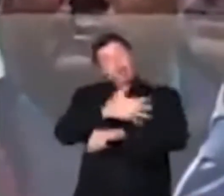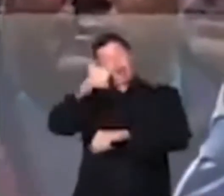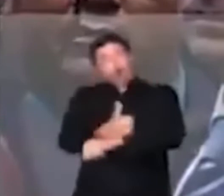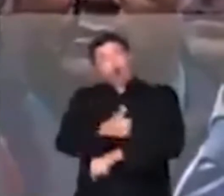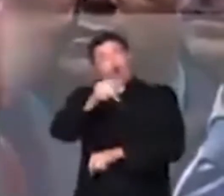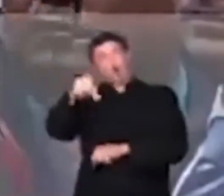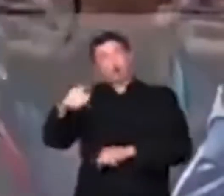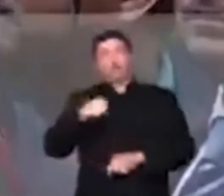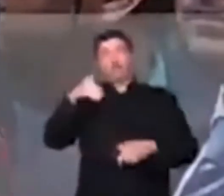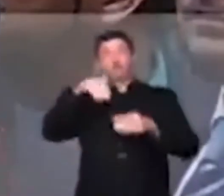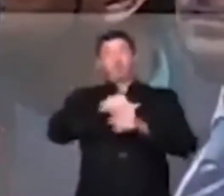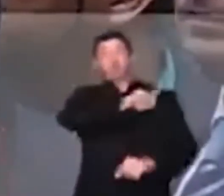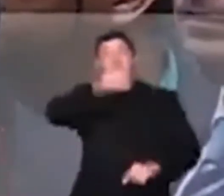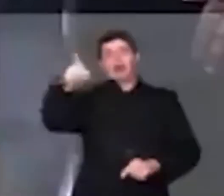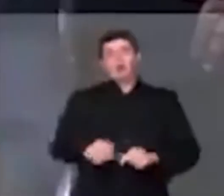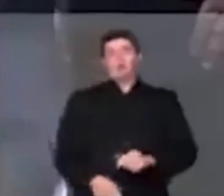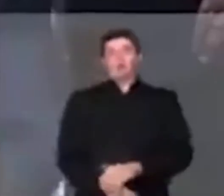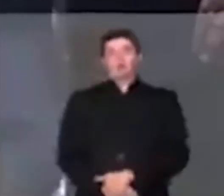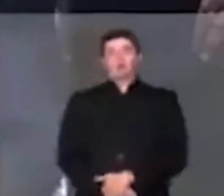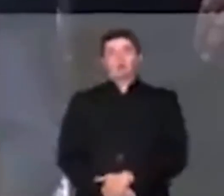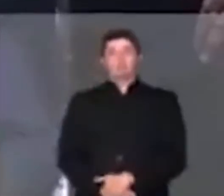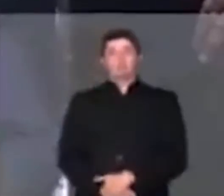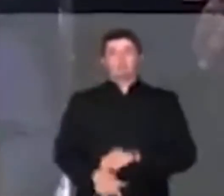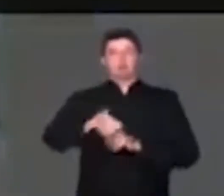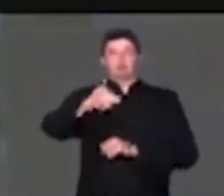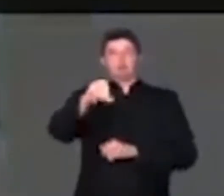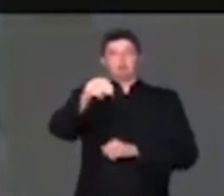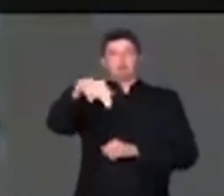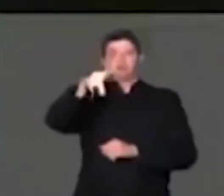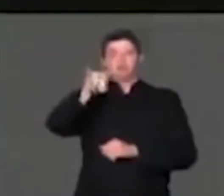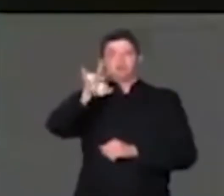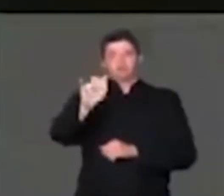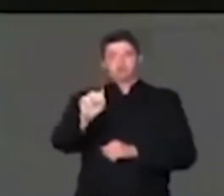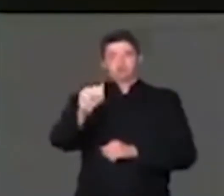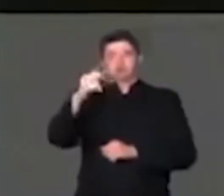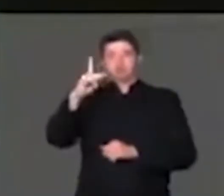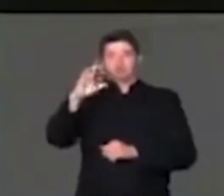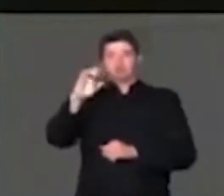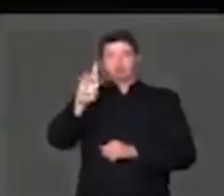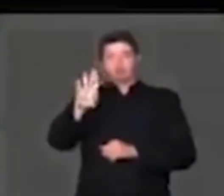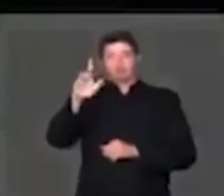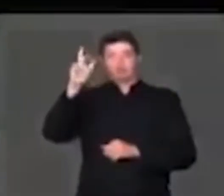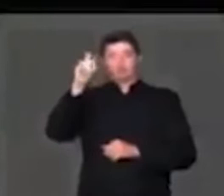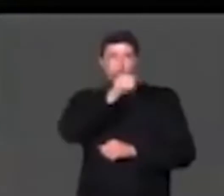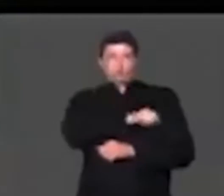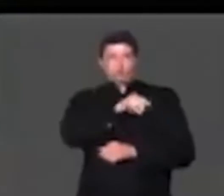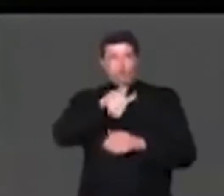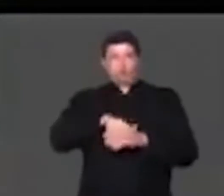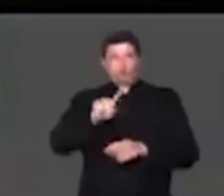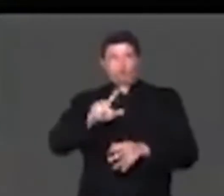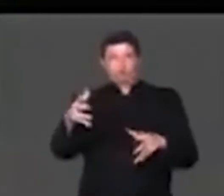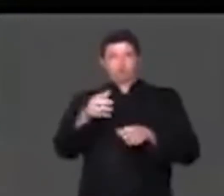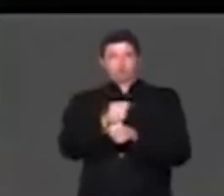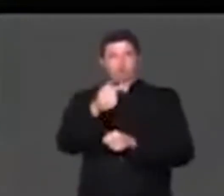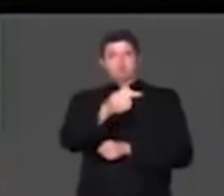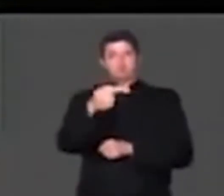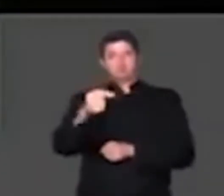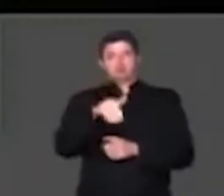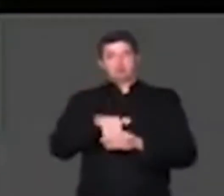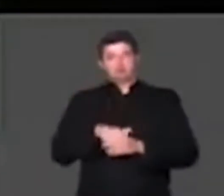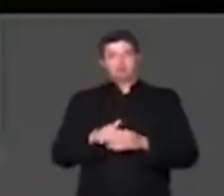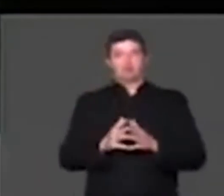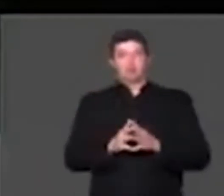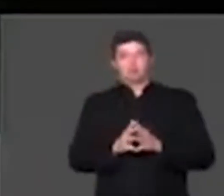não contra o golpe. Deputada Jandira Fegari, do PCdoB do Rio de Janeiro, votou não, totalizando